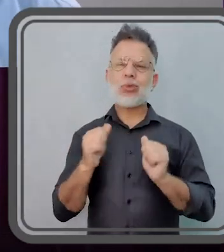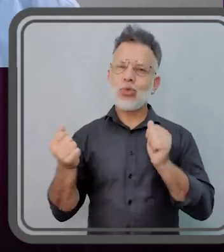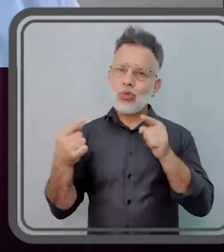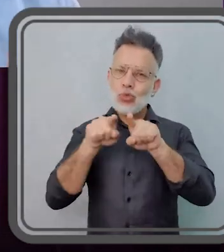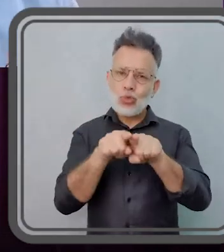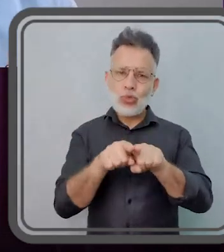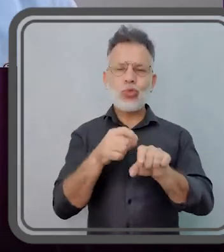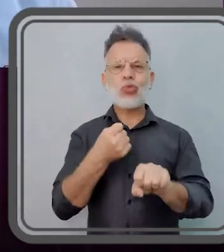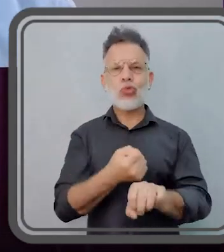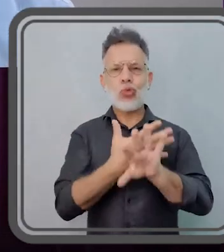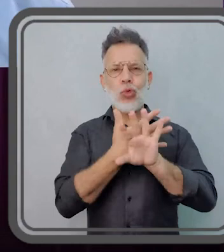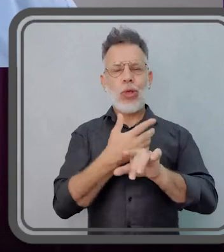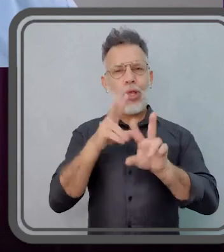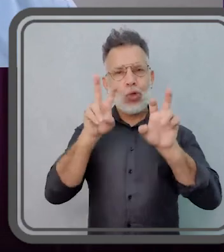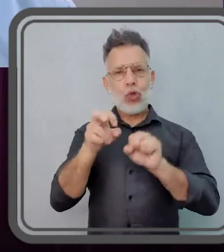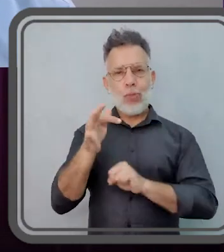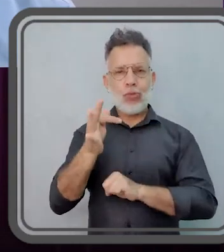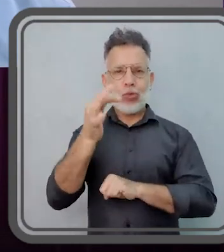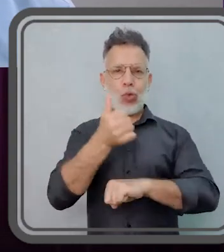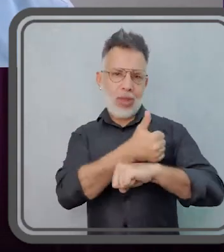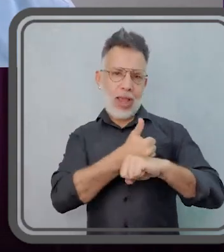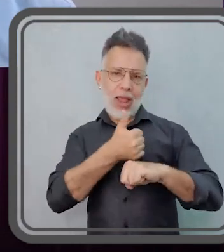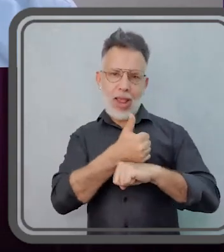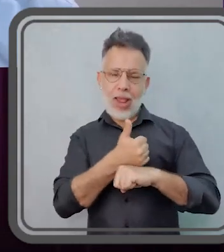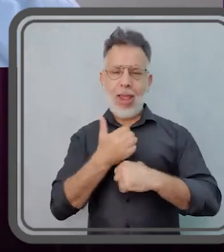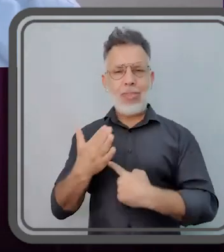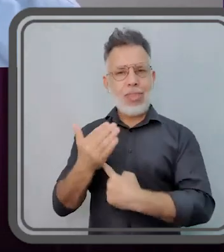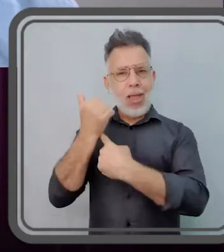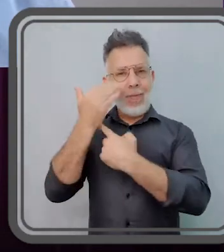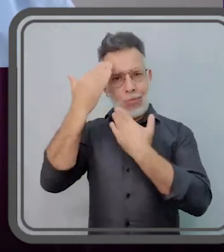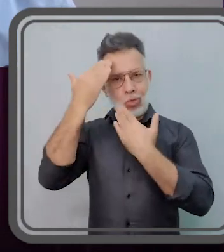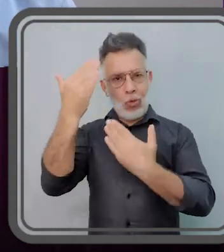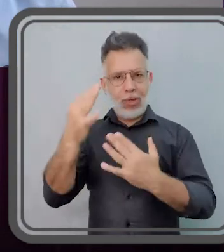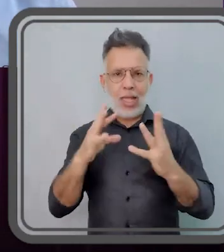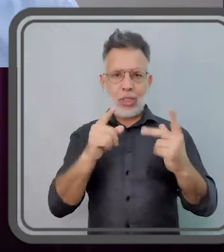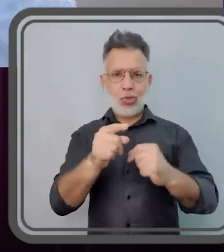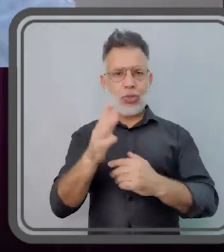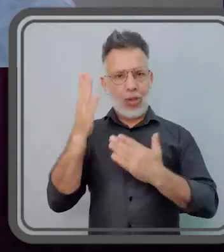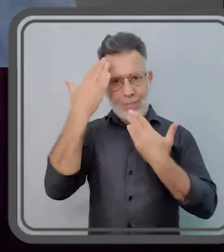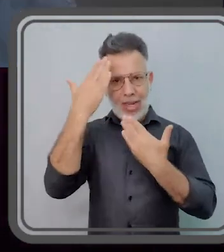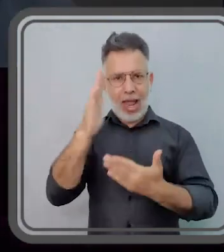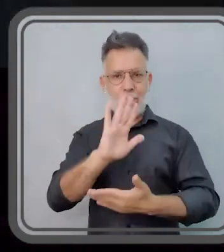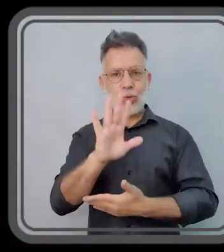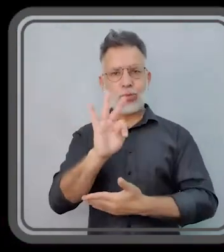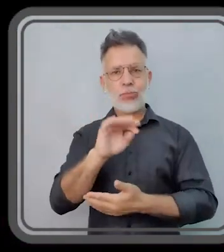com o Intalks, sobre o futuro da carreira em tecnologia. Muito obrigado a todos. Obrigado, Tuxá.